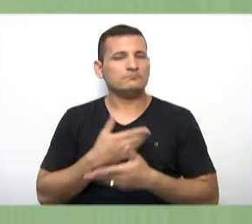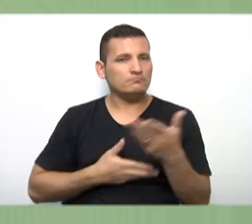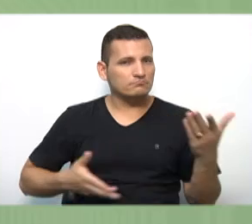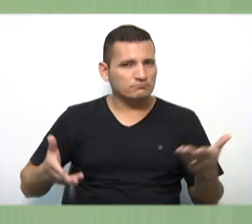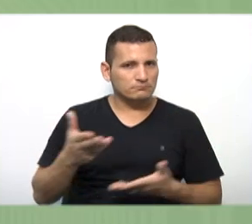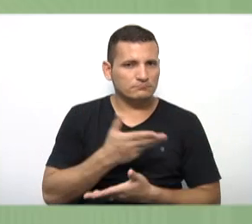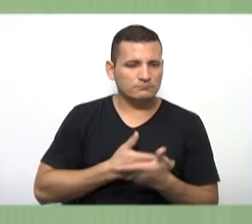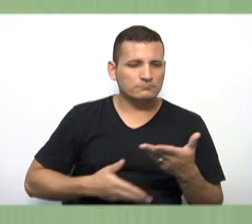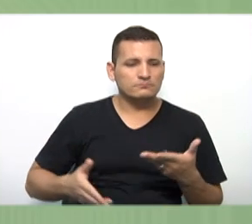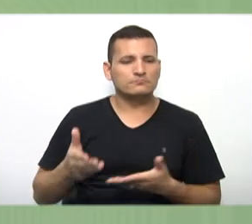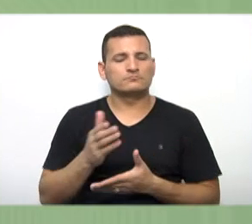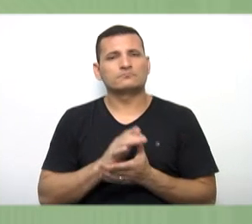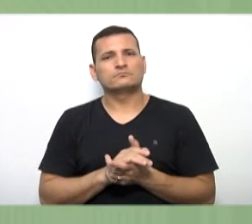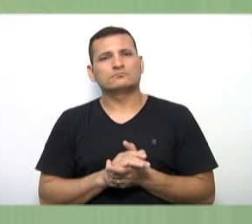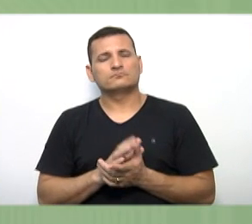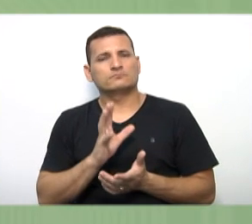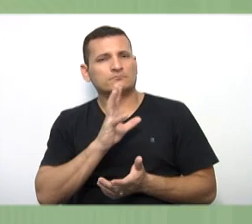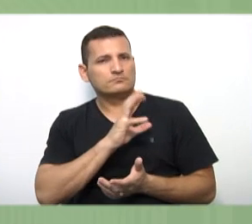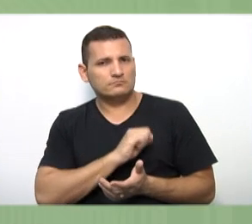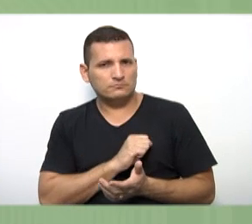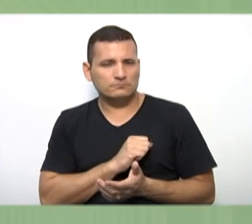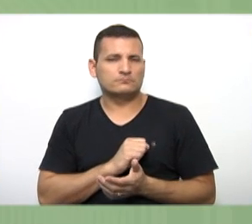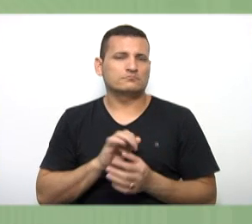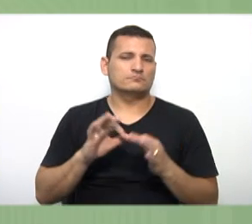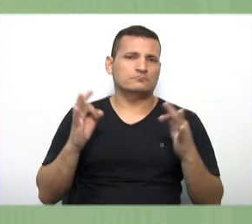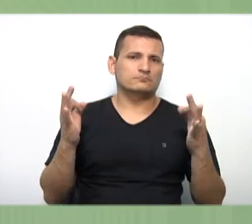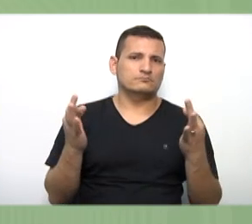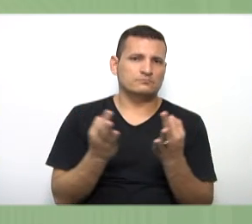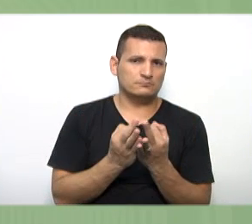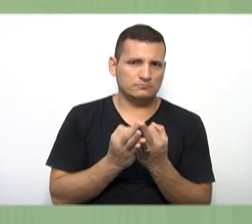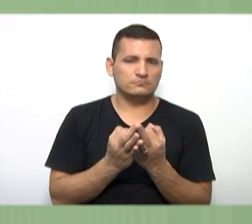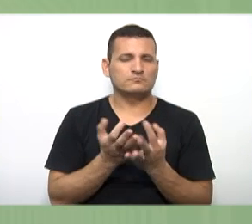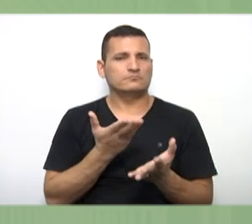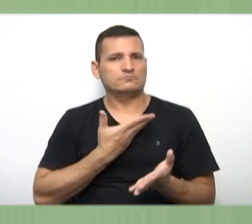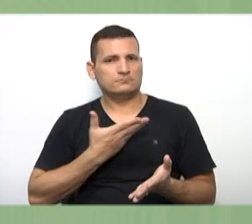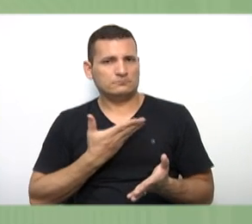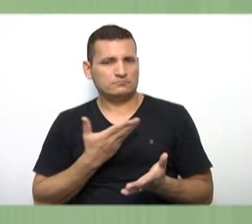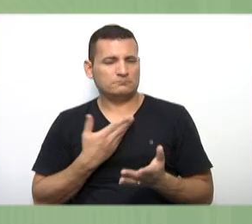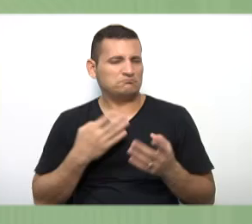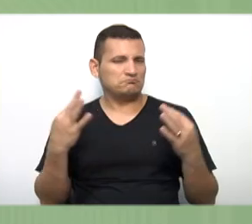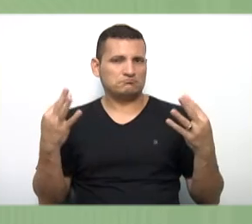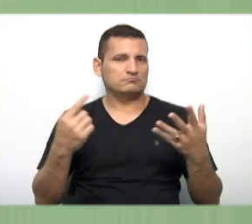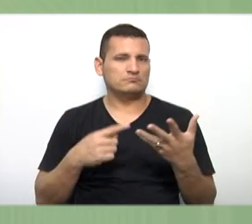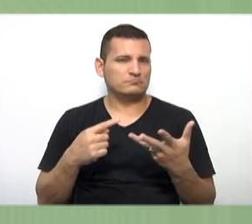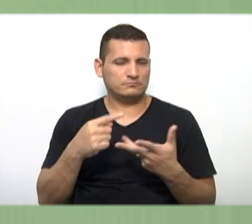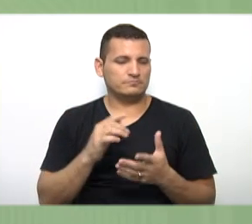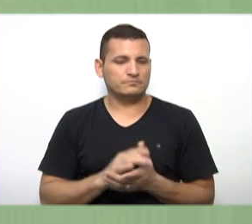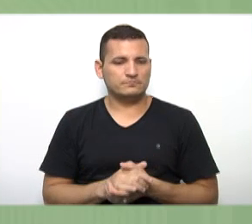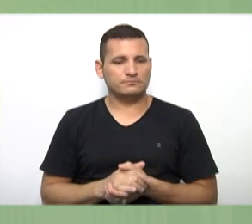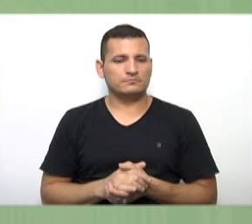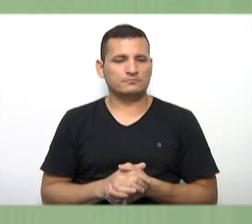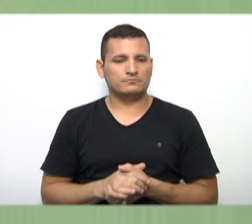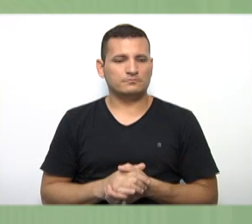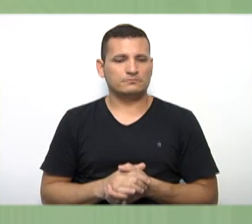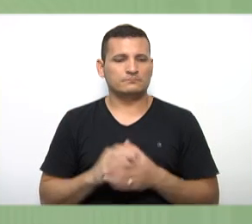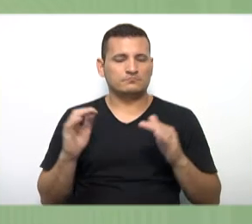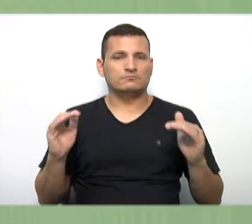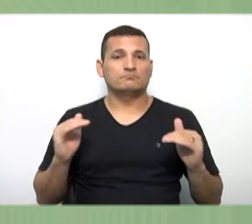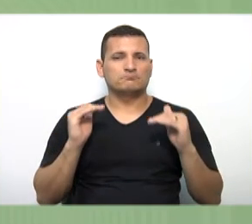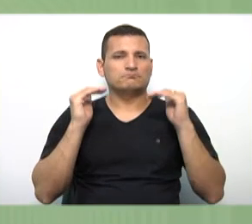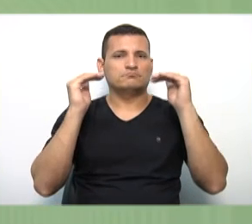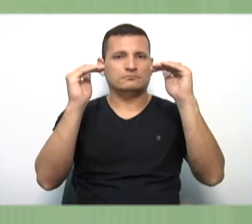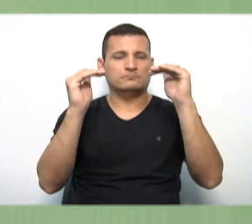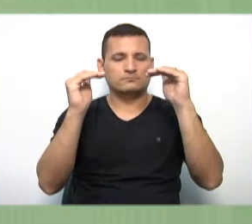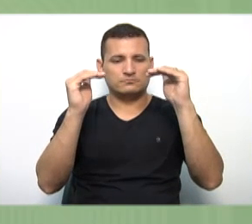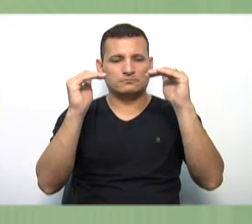relacionamentos, ligadas a amor, relacionamentos, família, amizade, todas essas questões. E aí, quase no topo da